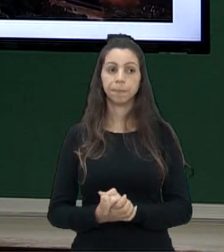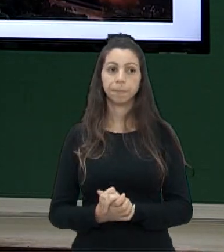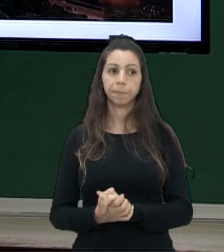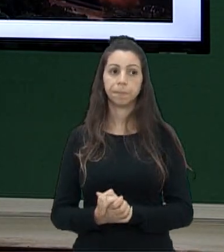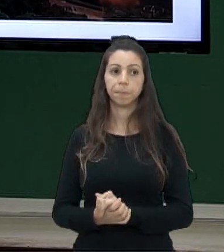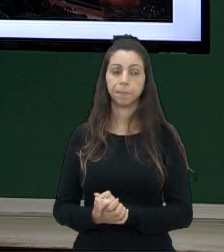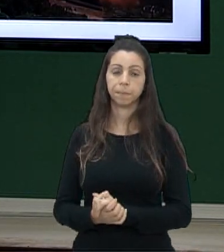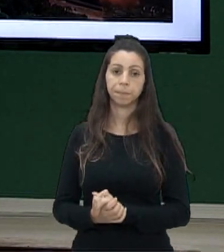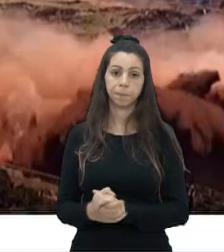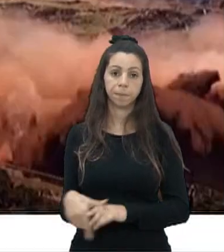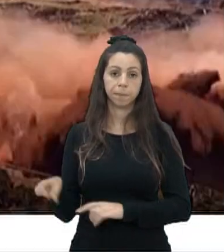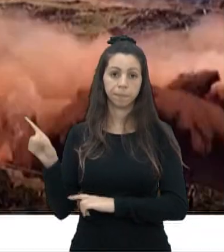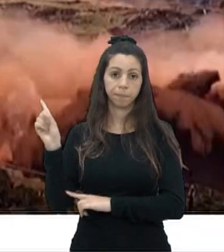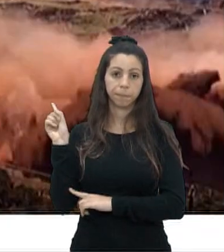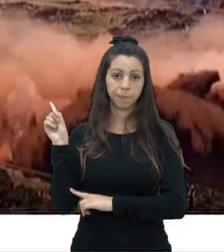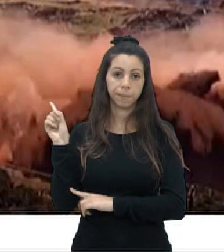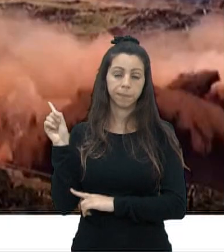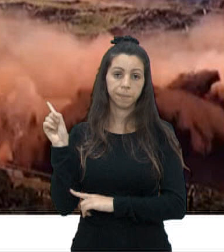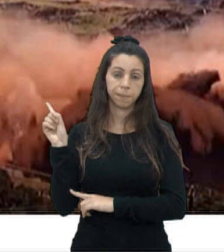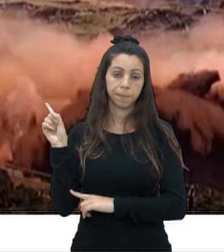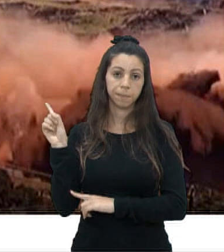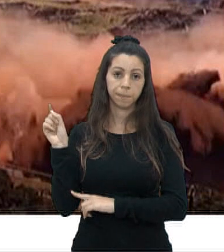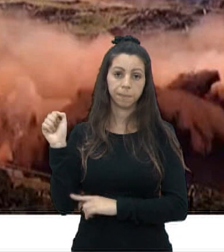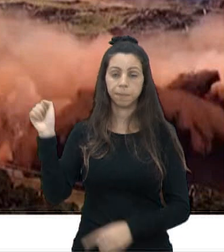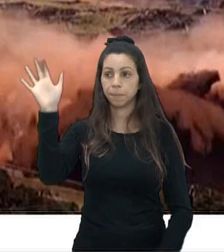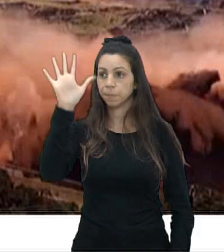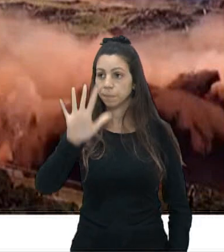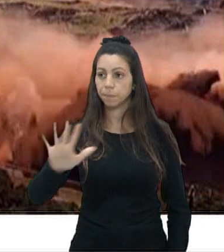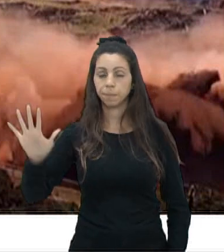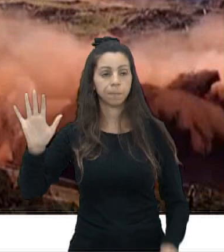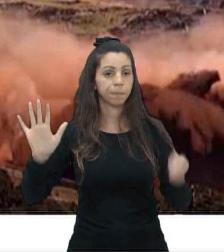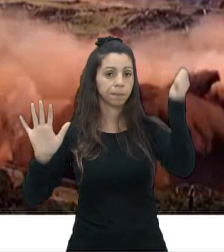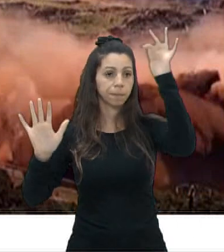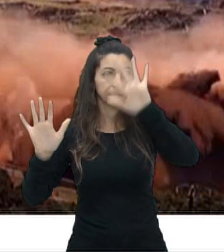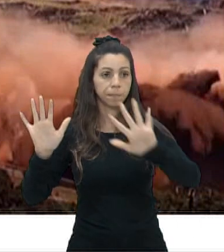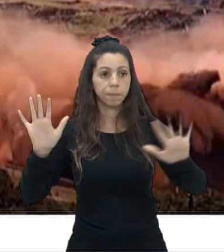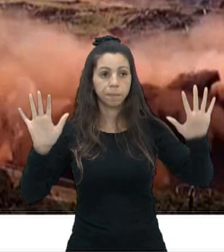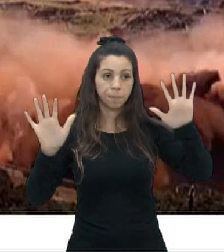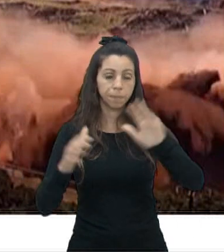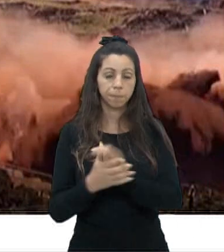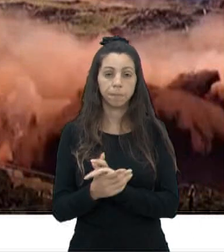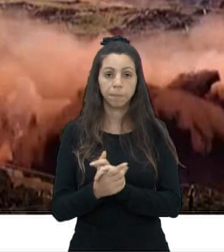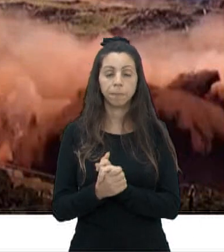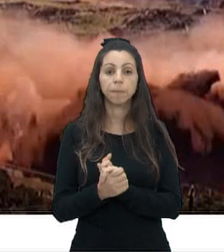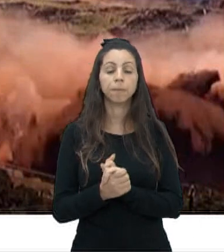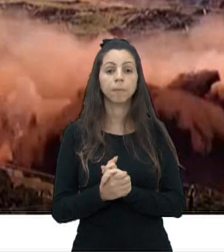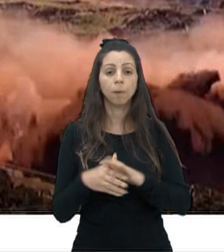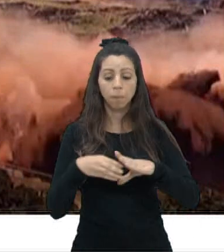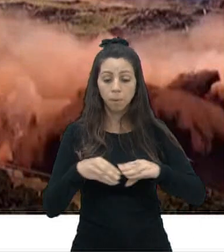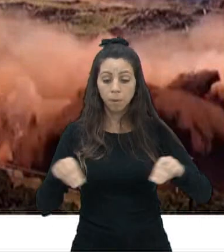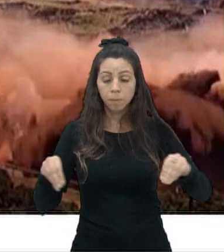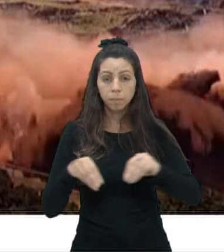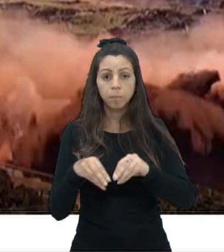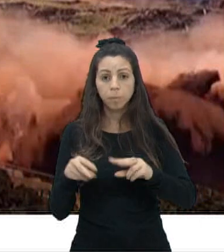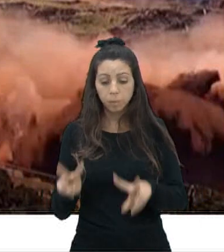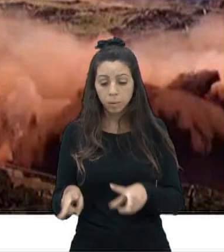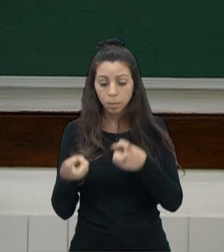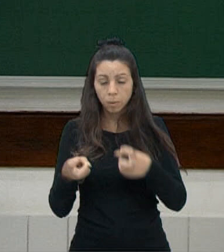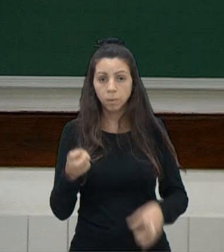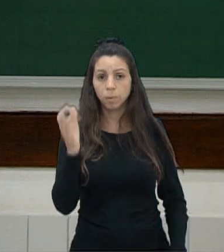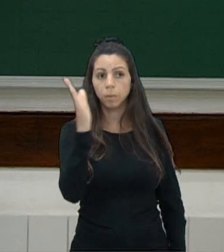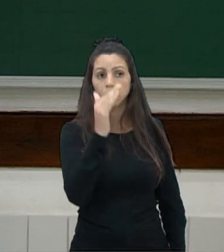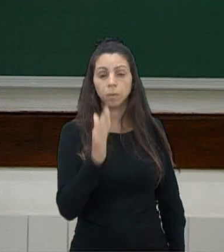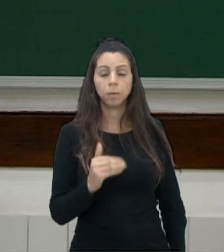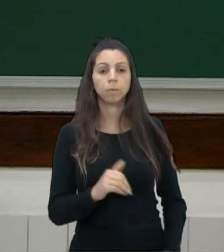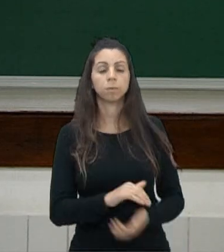imagem que eu trago para você aqui, que a gente não pode deixar de falar quando falamos em mineração no Brasil, é